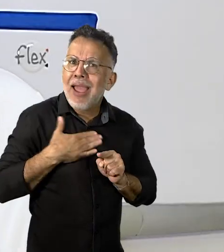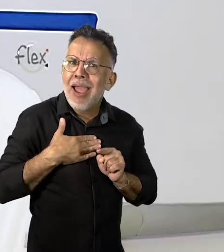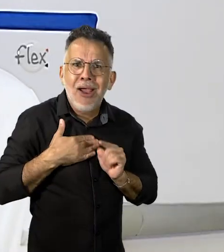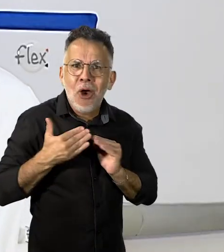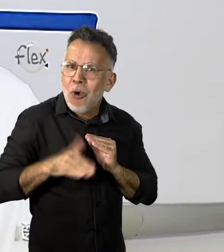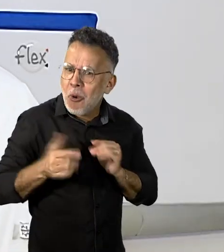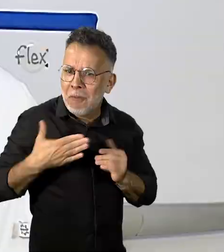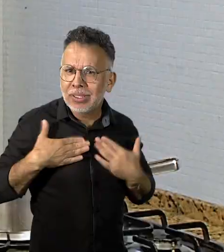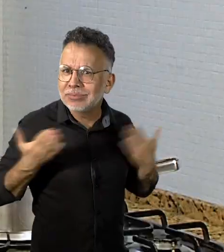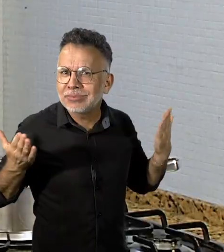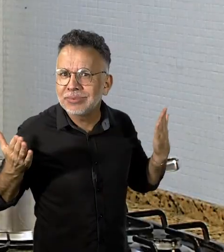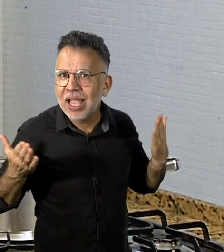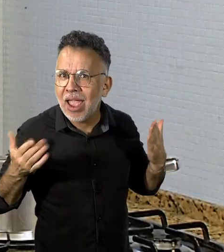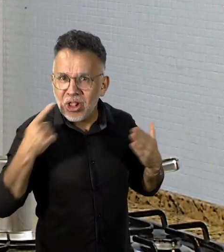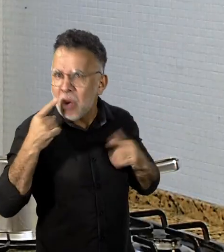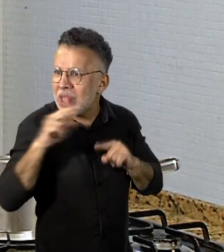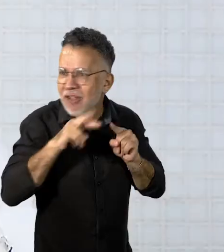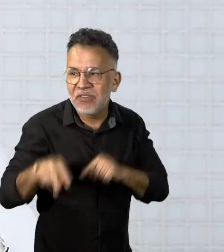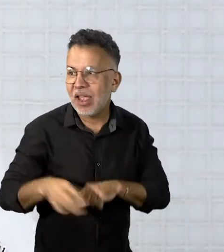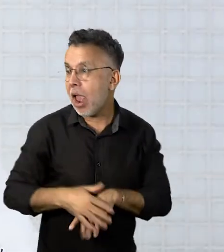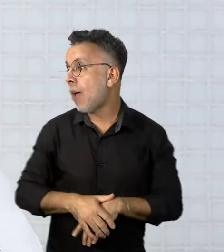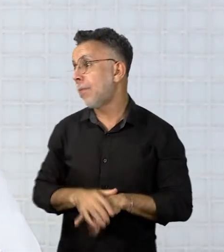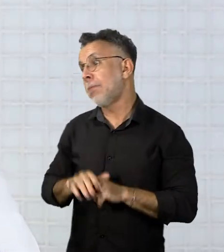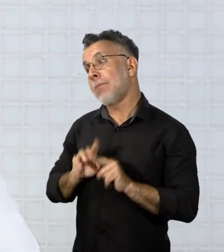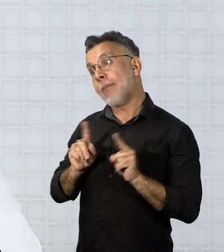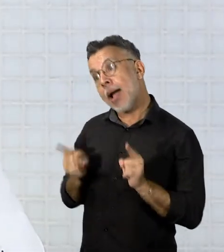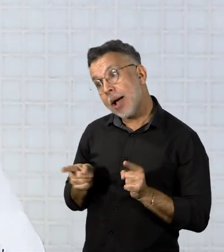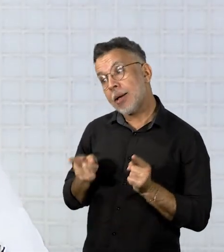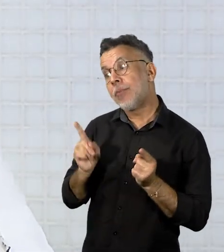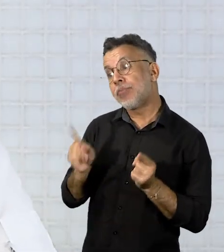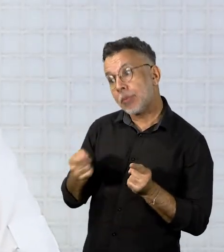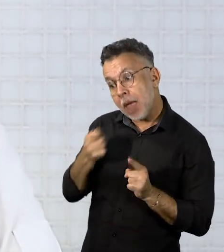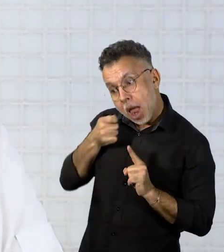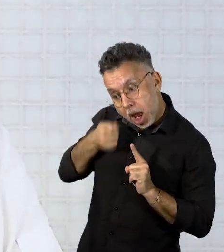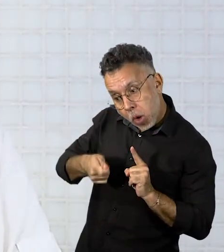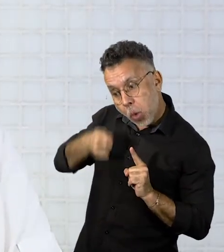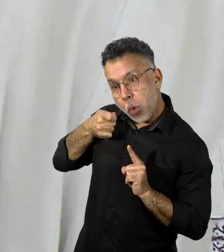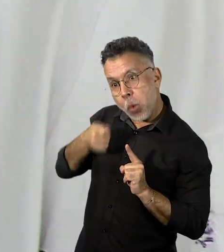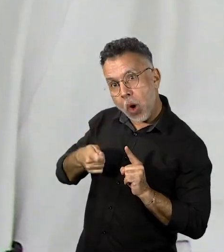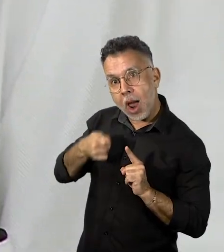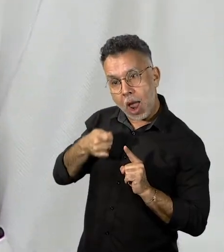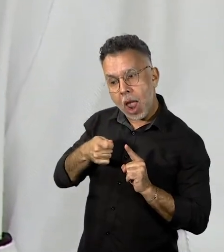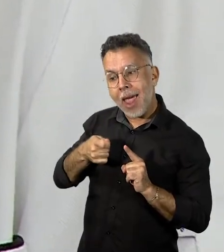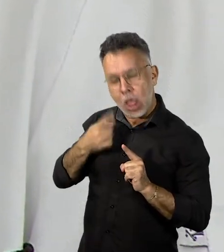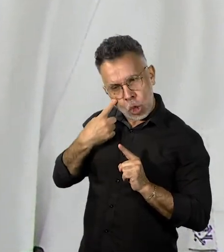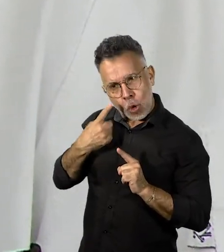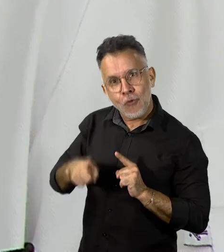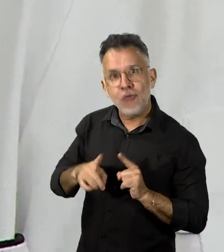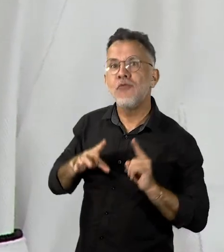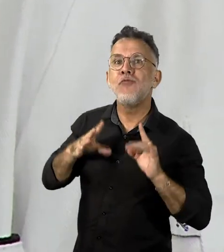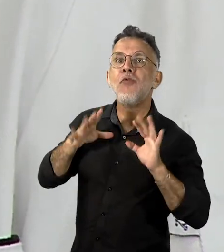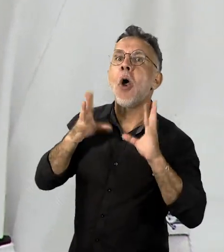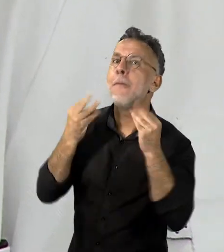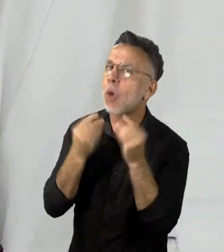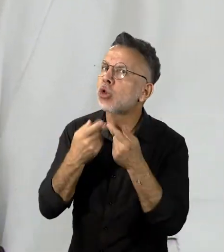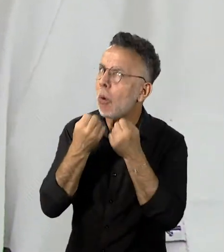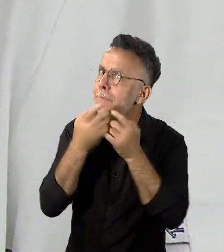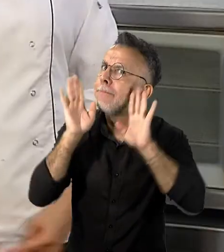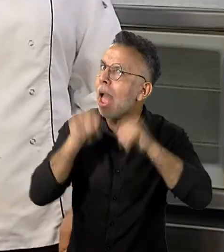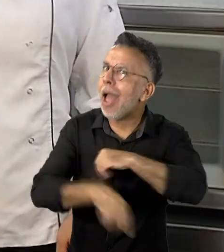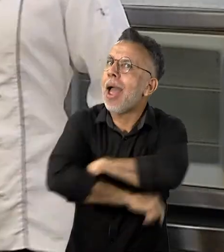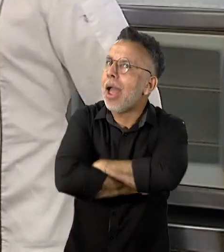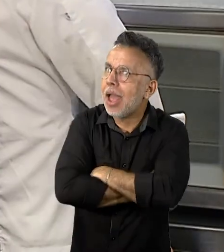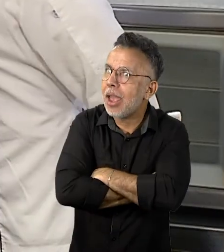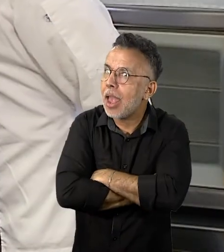com binóculo você consegue ver? Mas mesmo sem um binóculo, eu tô enxergando muito